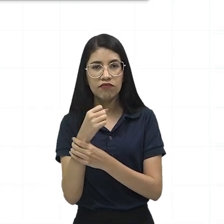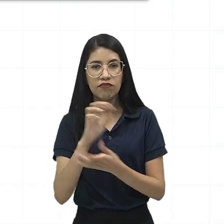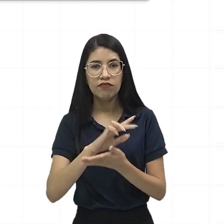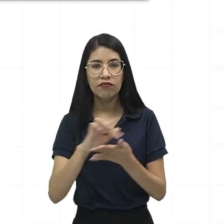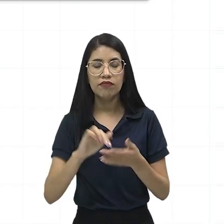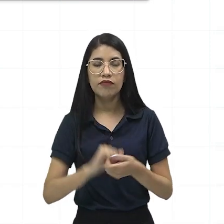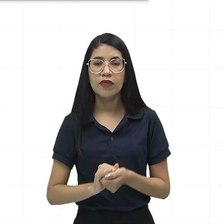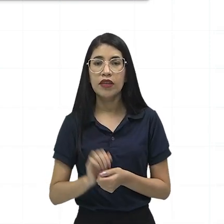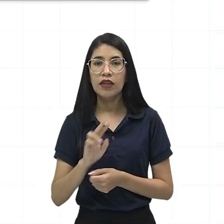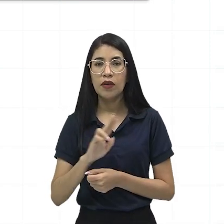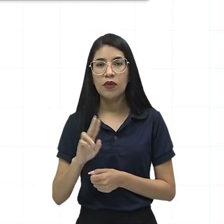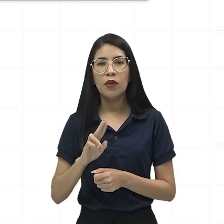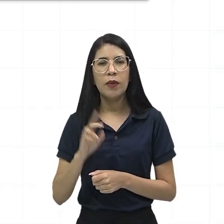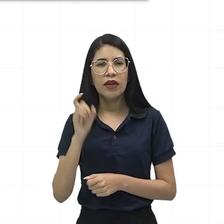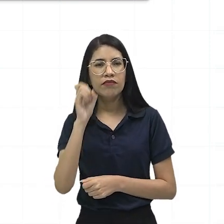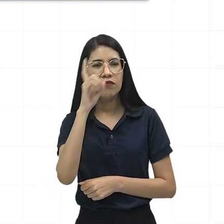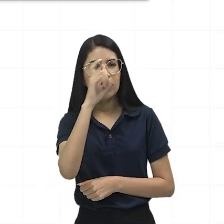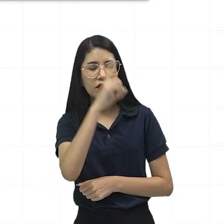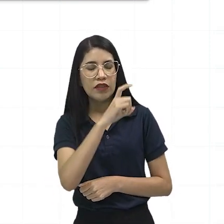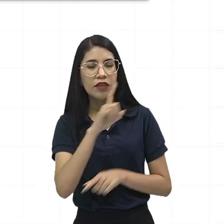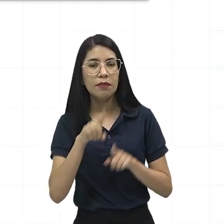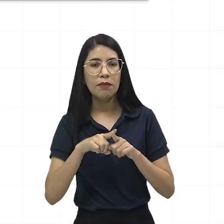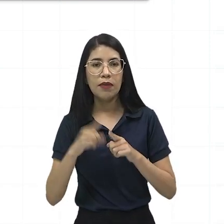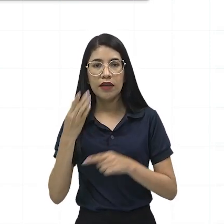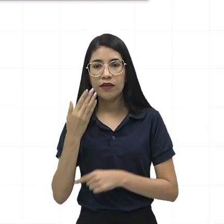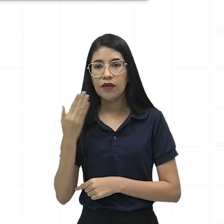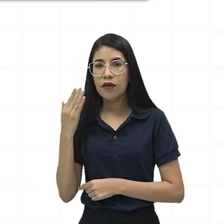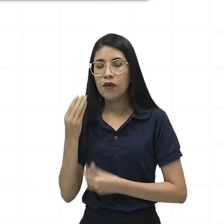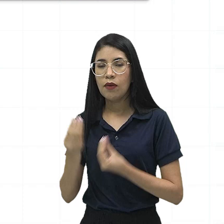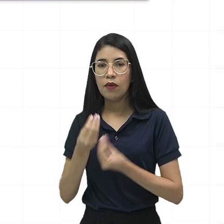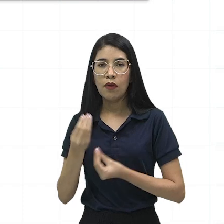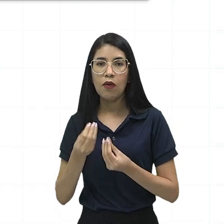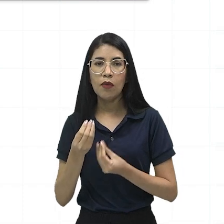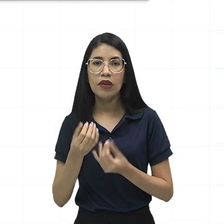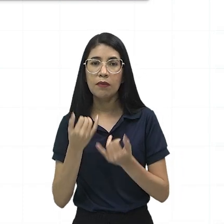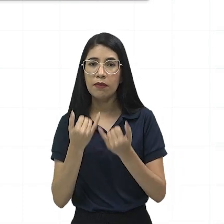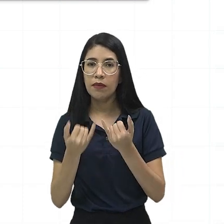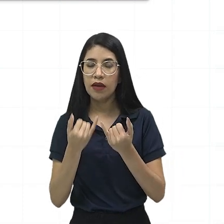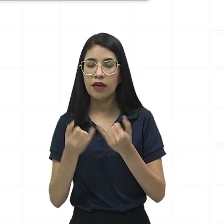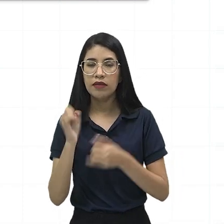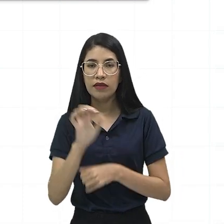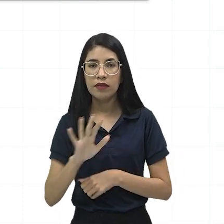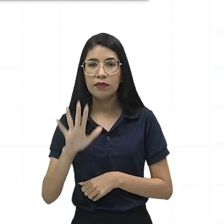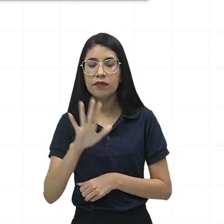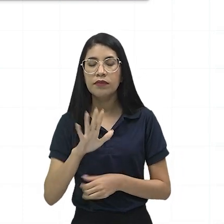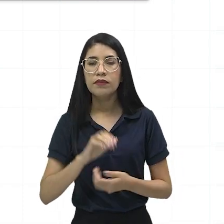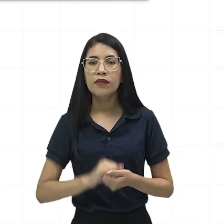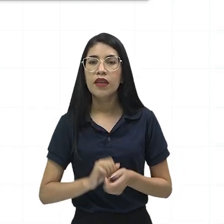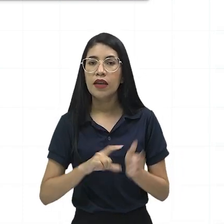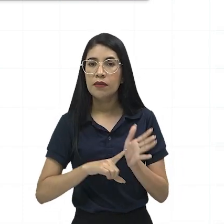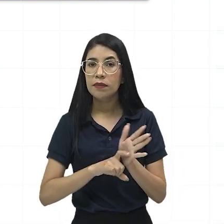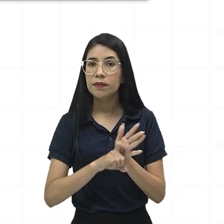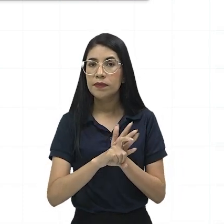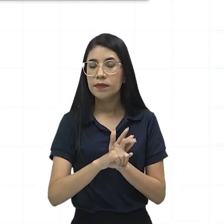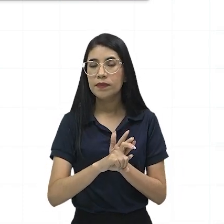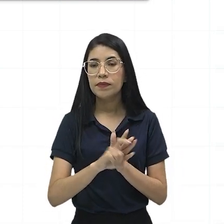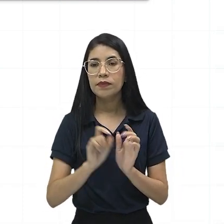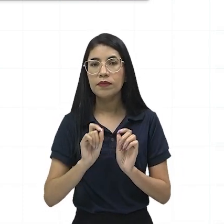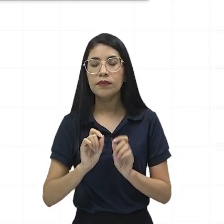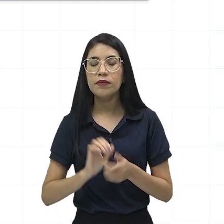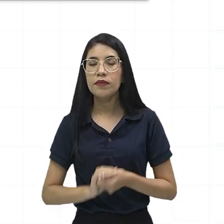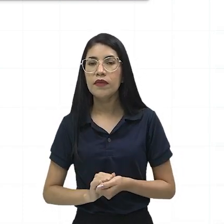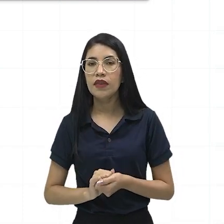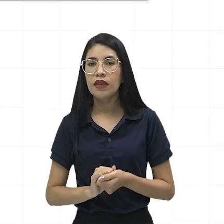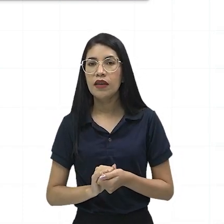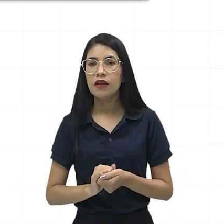é um verdadeiro trava-línguas, mas está aí o aspecto desse indivíduo, né, dessa bactéria, que causa a